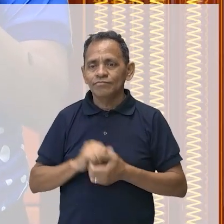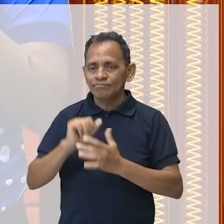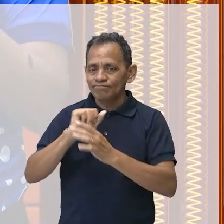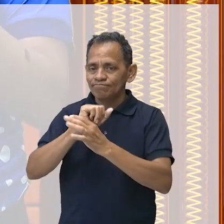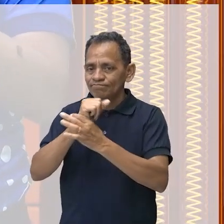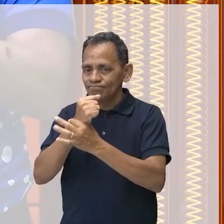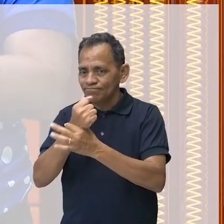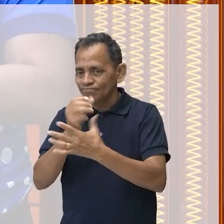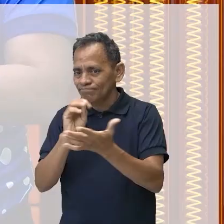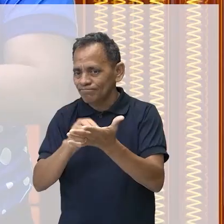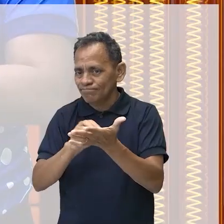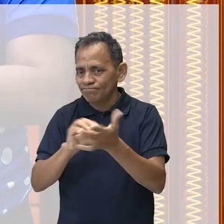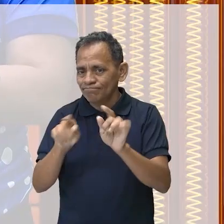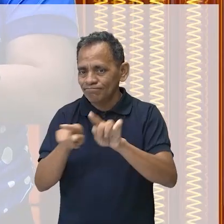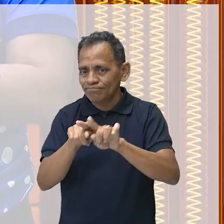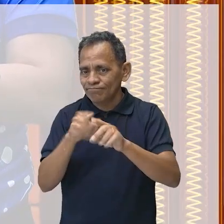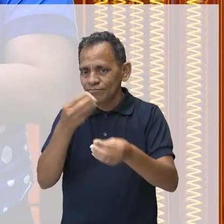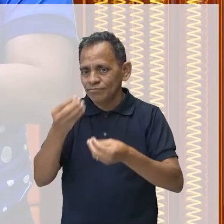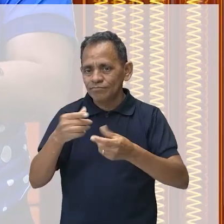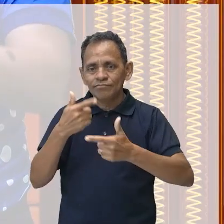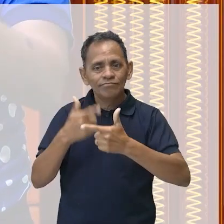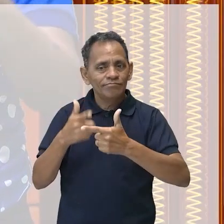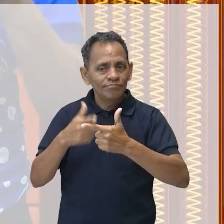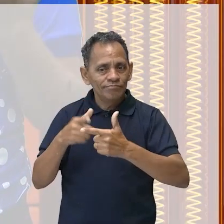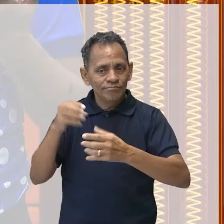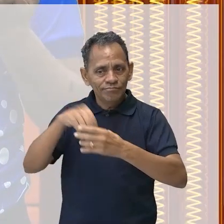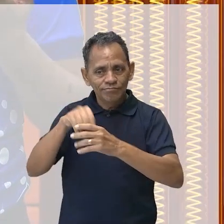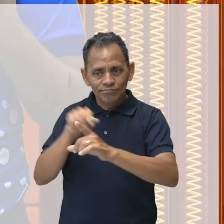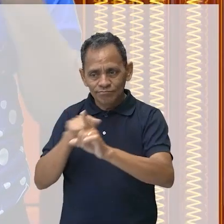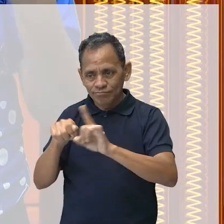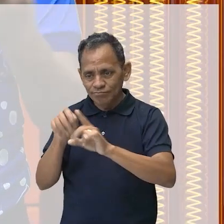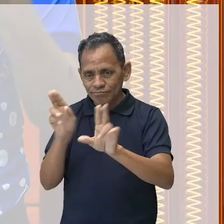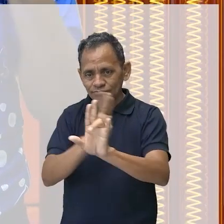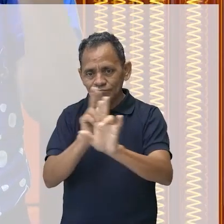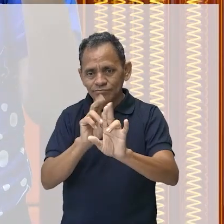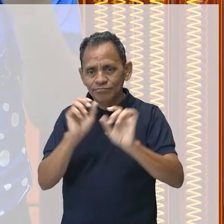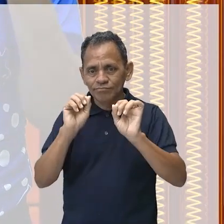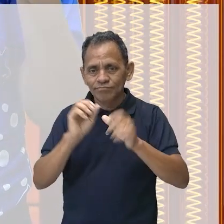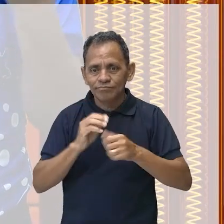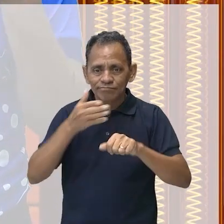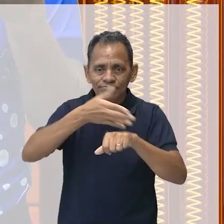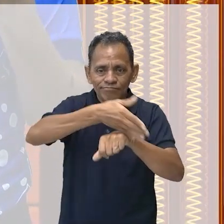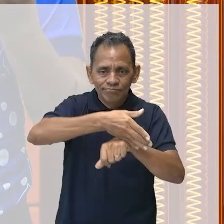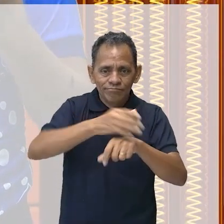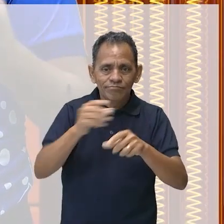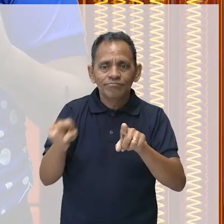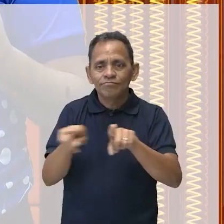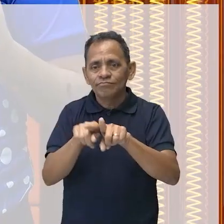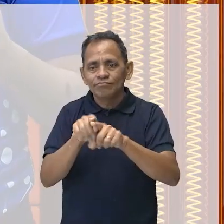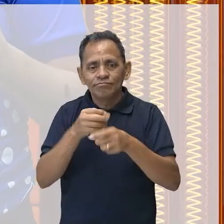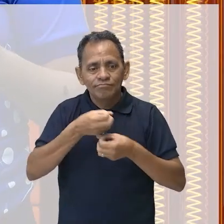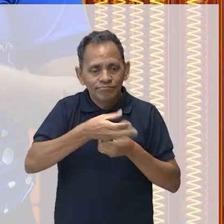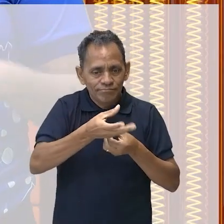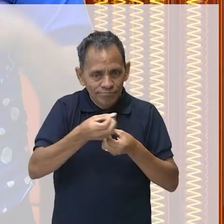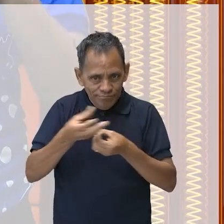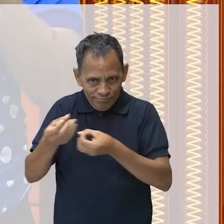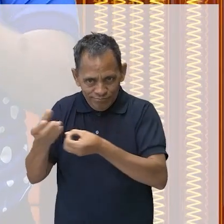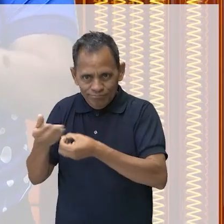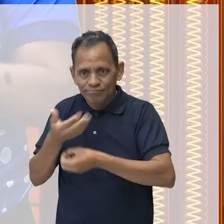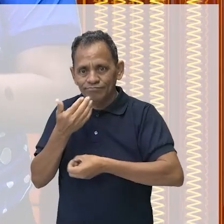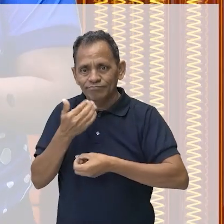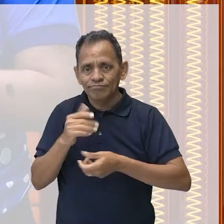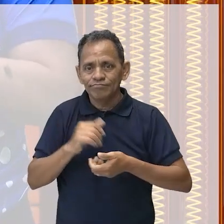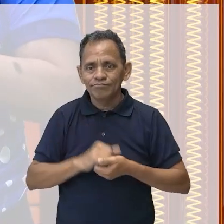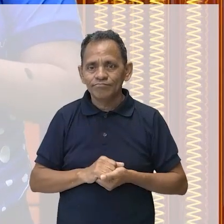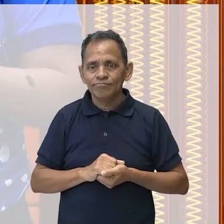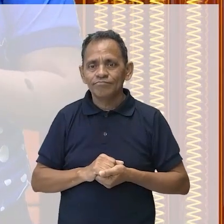acaba surgindo é um problema social que vai estar relacionado ao acesso e à distribuição dos alimentos, tá? Além